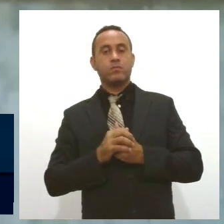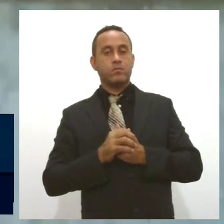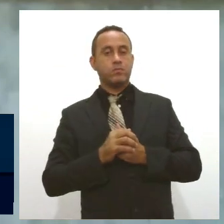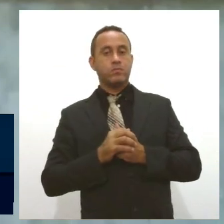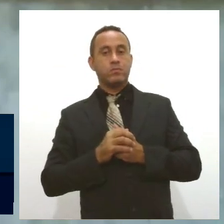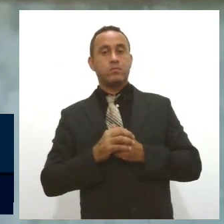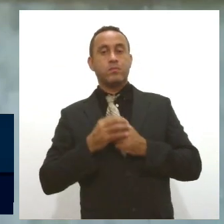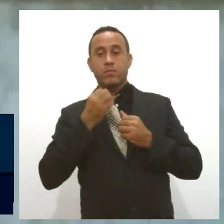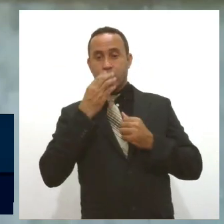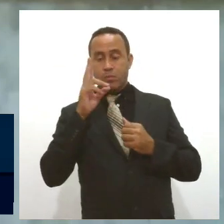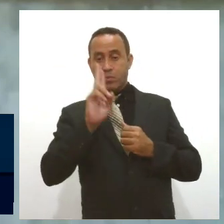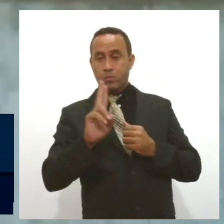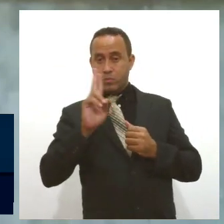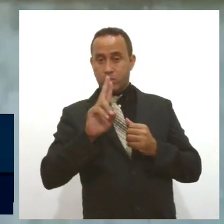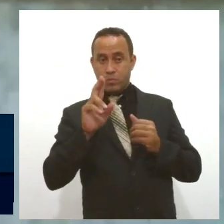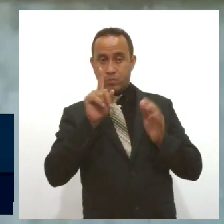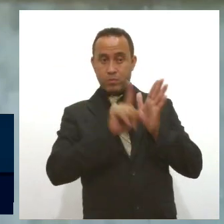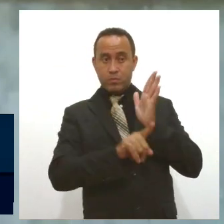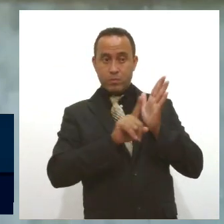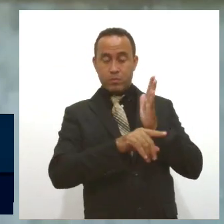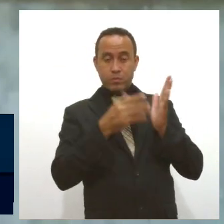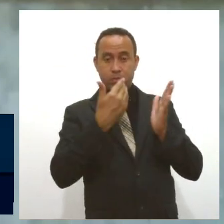você reduz